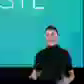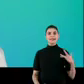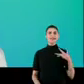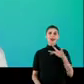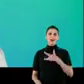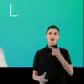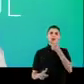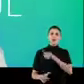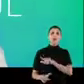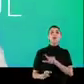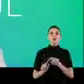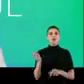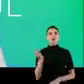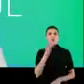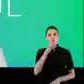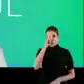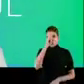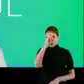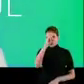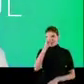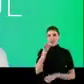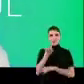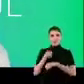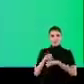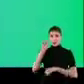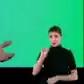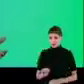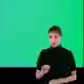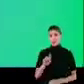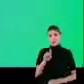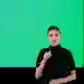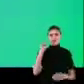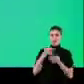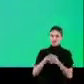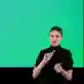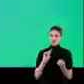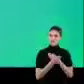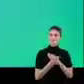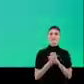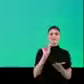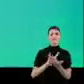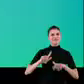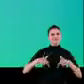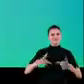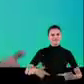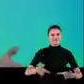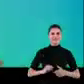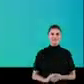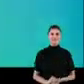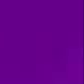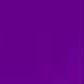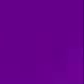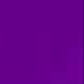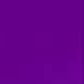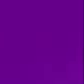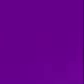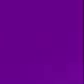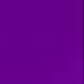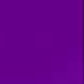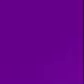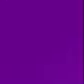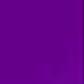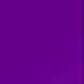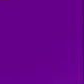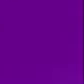da Zona Leste e na saúde um novo Hospital Federal na zona sul você votou e a gente faz seu voto valer a pena com muito